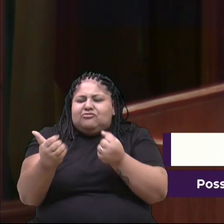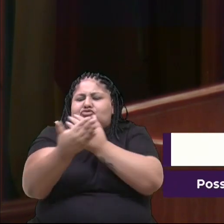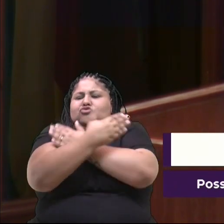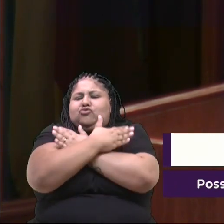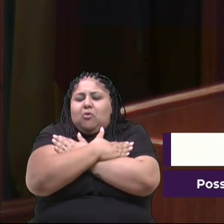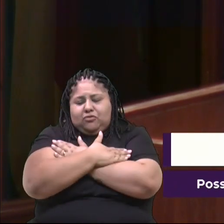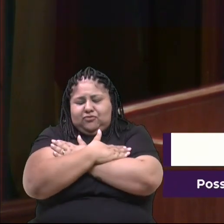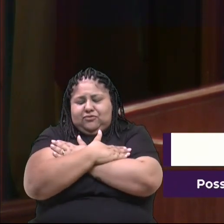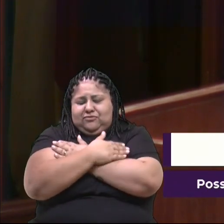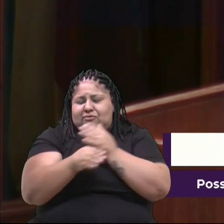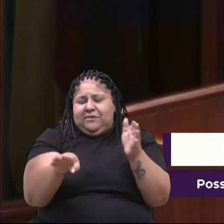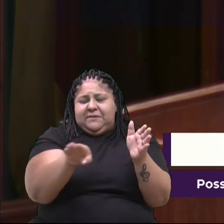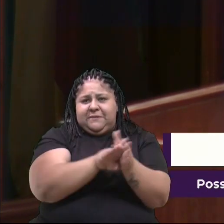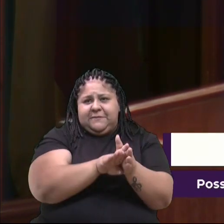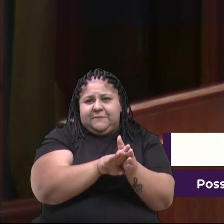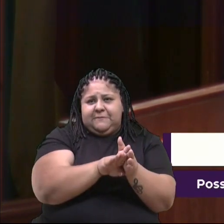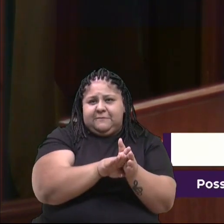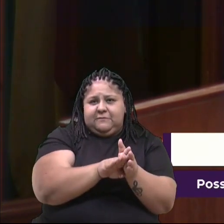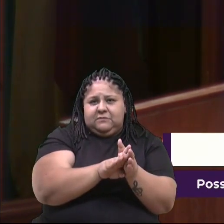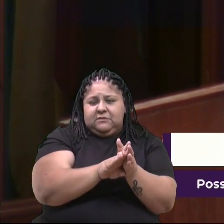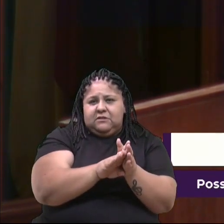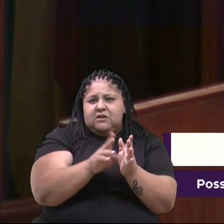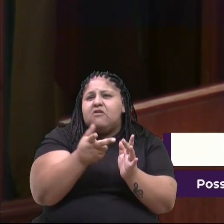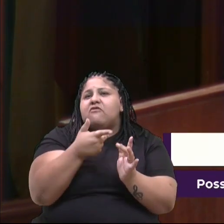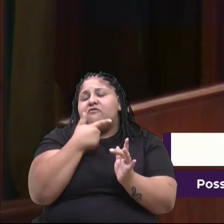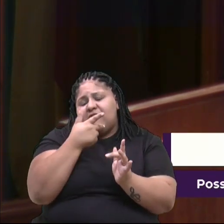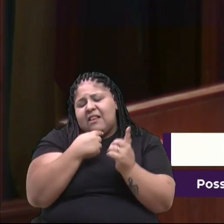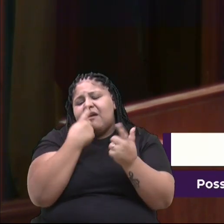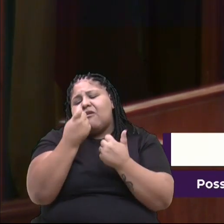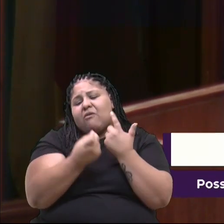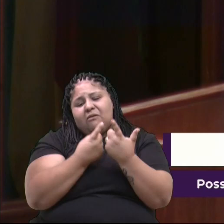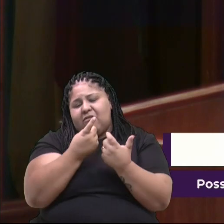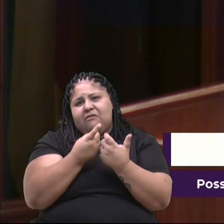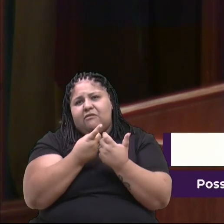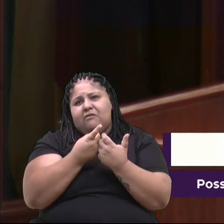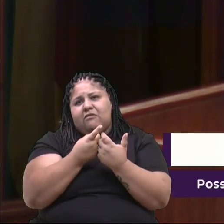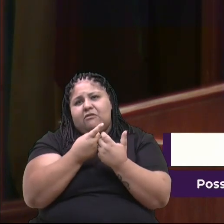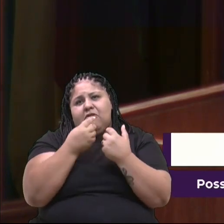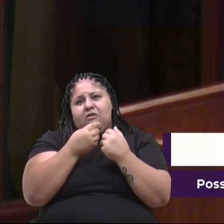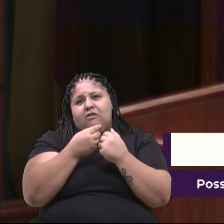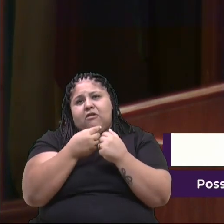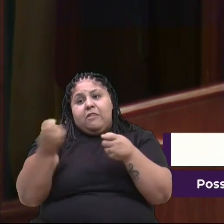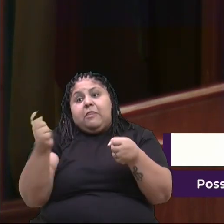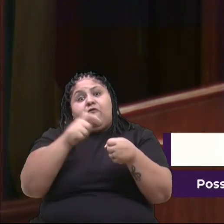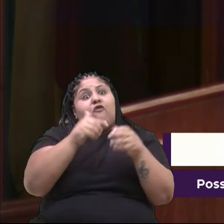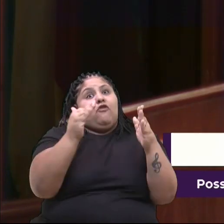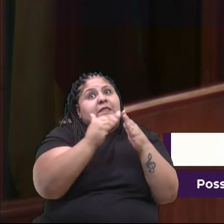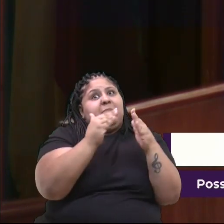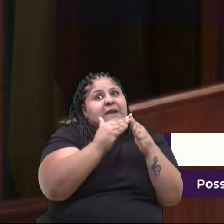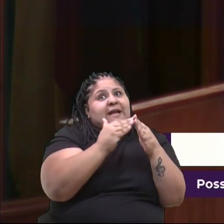cheguei. O farei, com certeza. Não vou embora sem esse abraço, porque eu preciso dele.